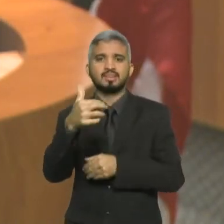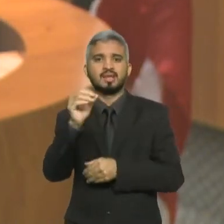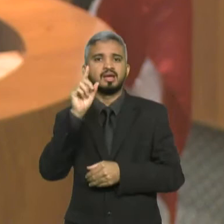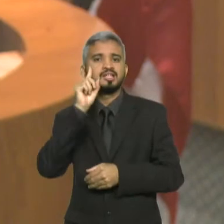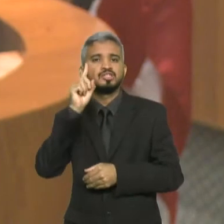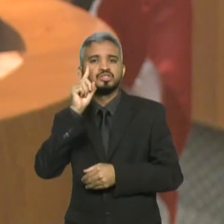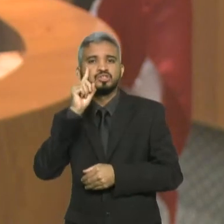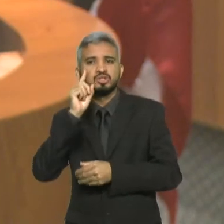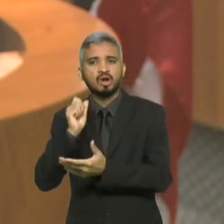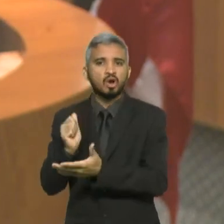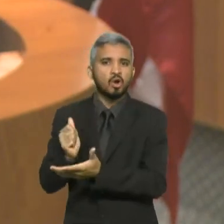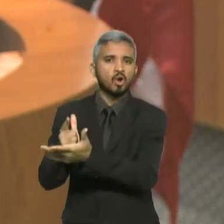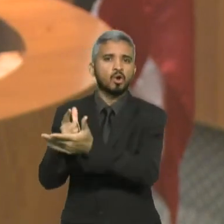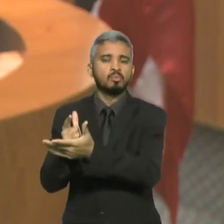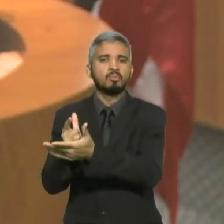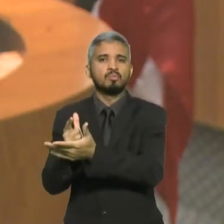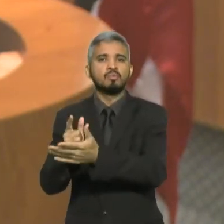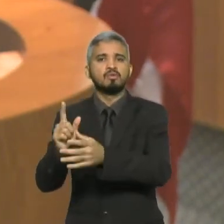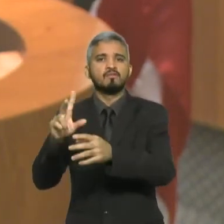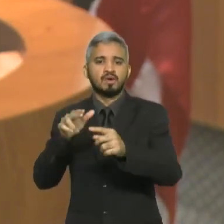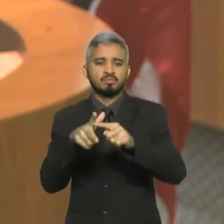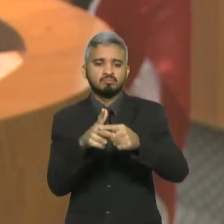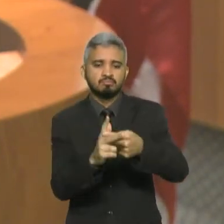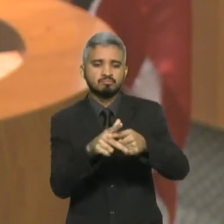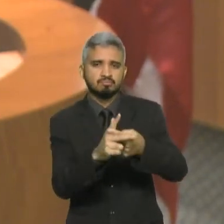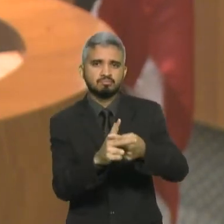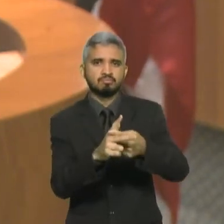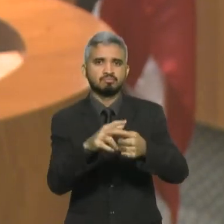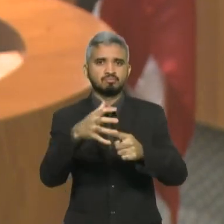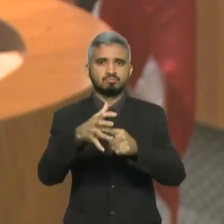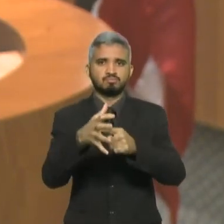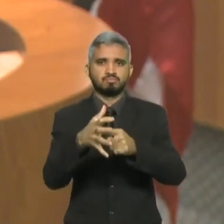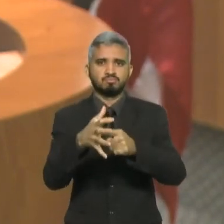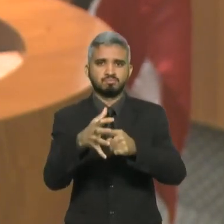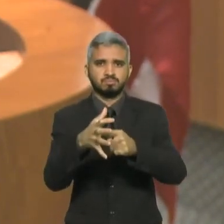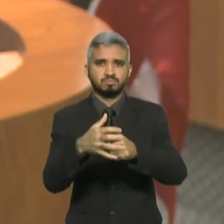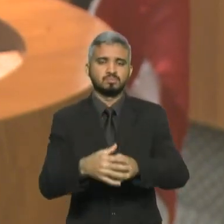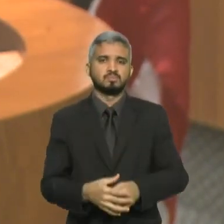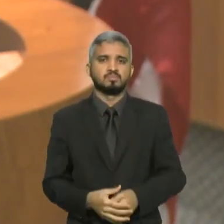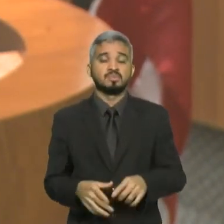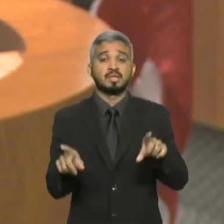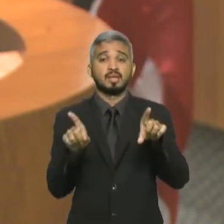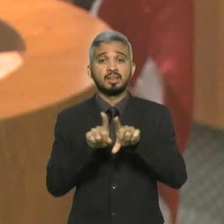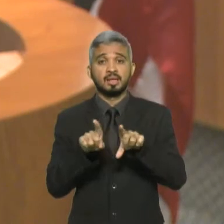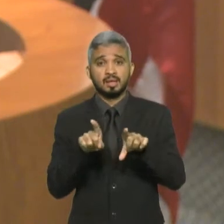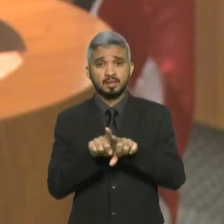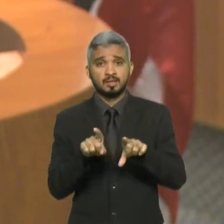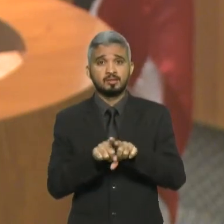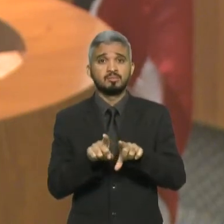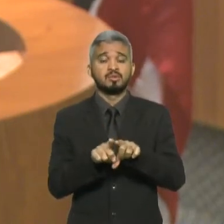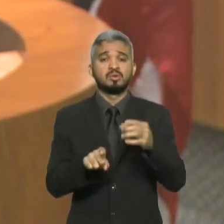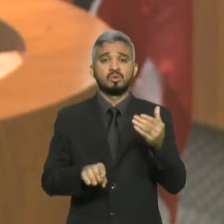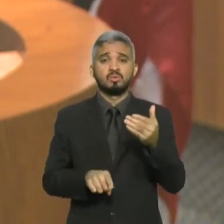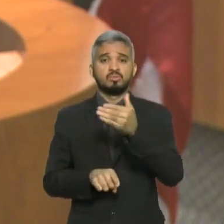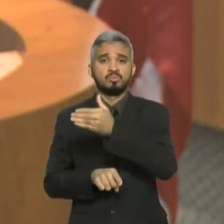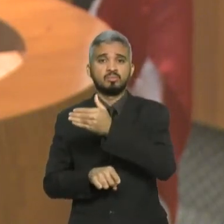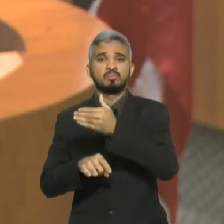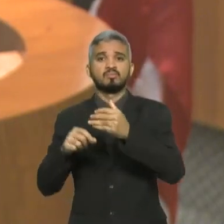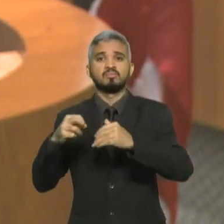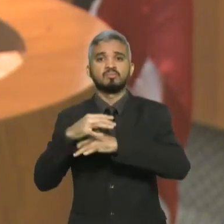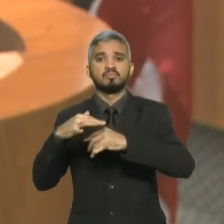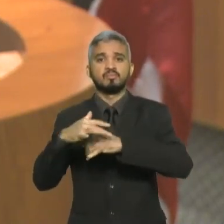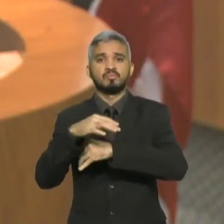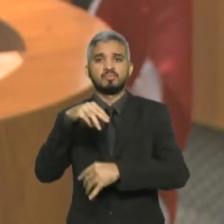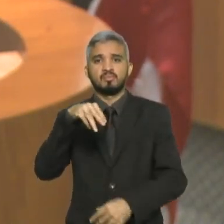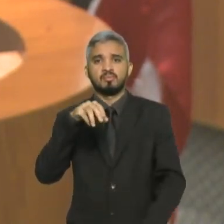está adquirida. E em seguida fui a Mangabeiras também conhecer de perto uma